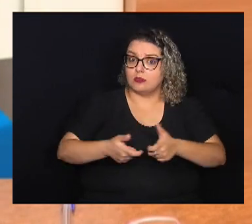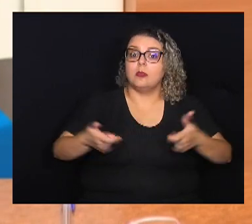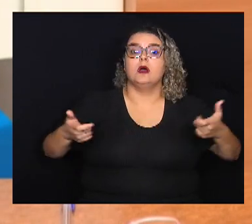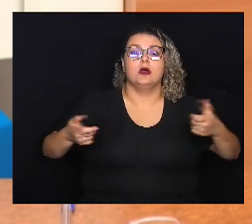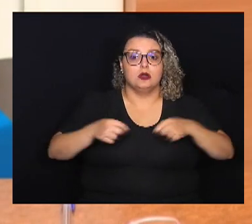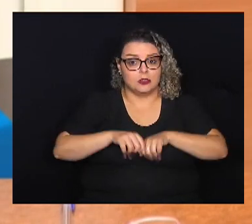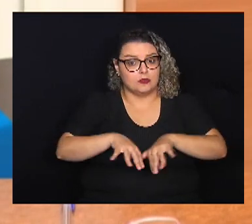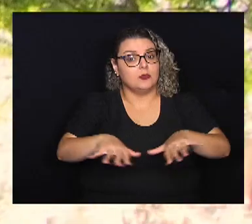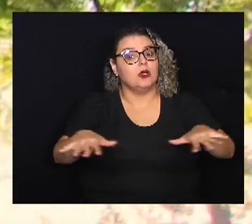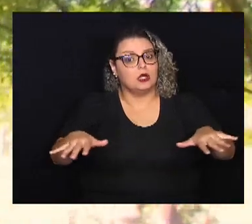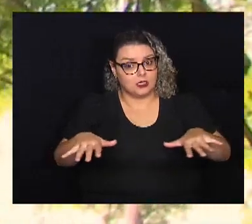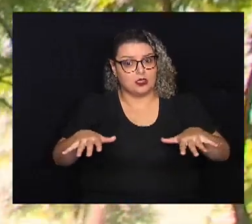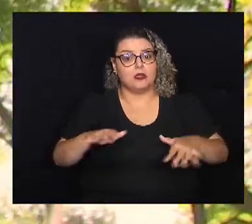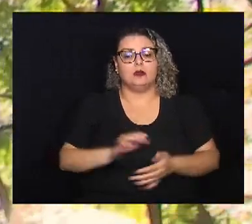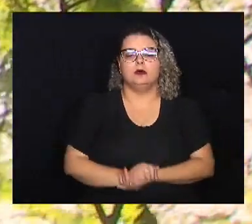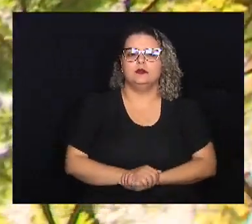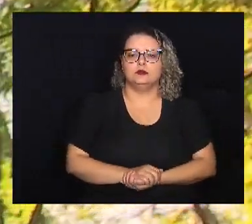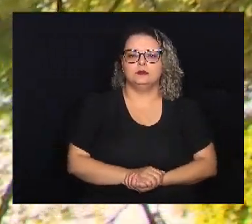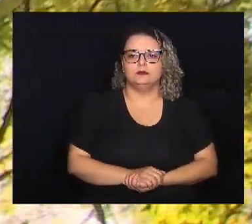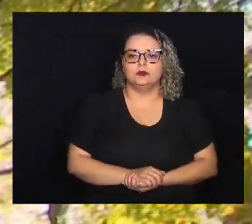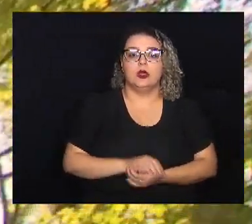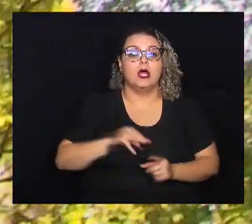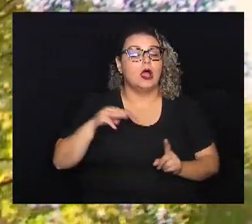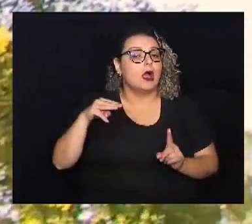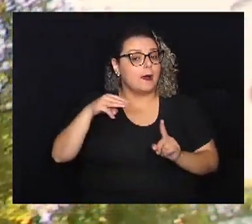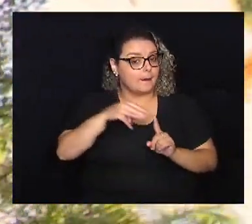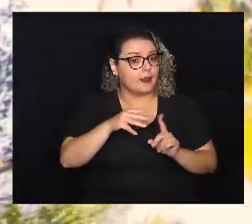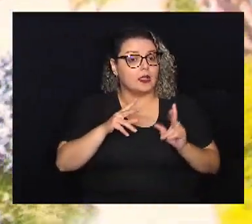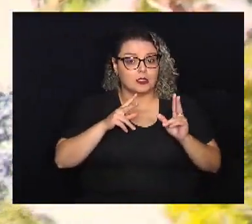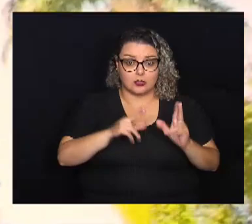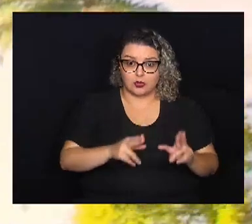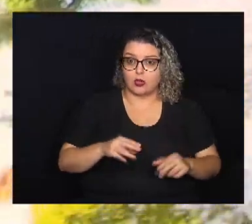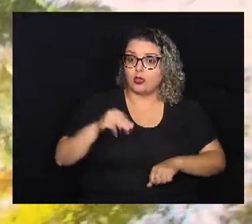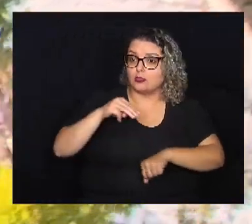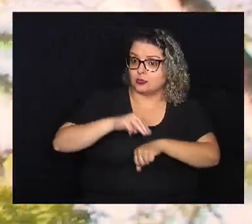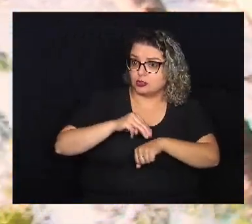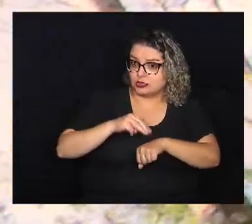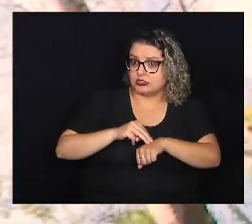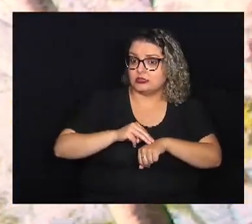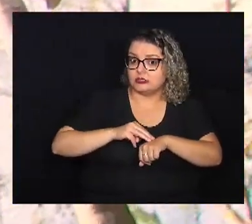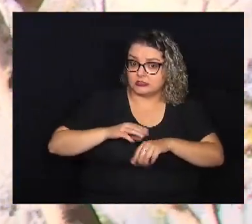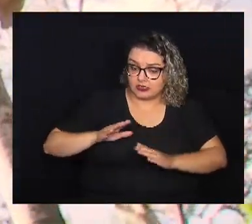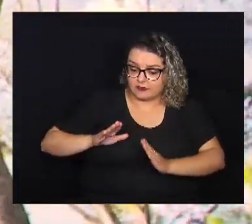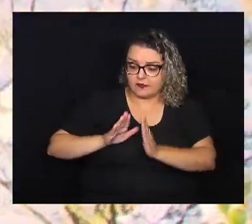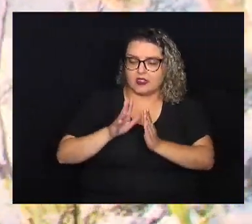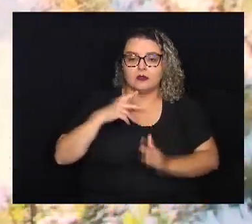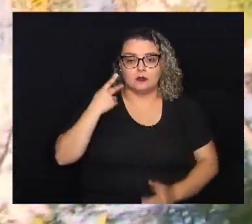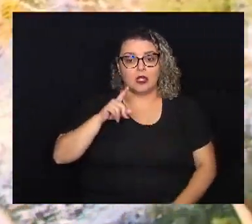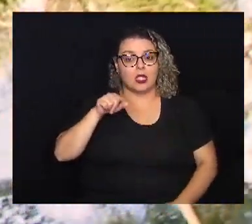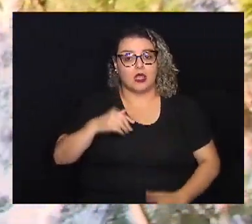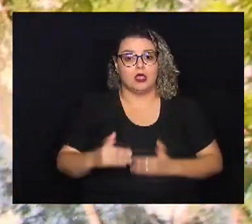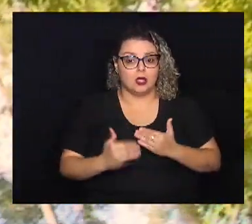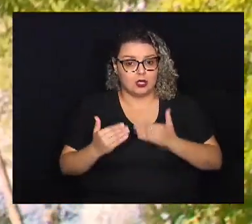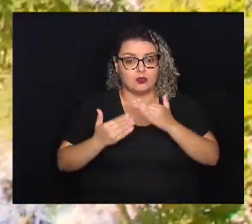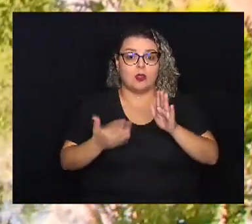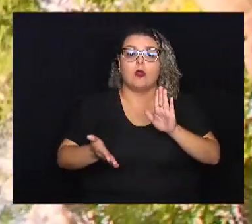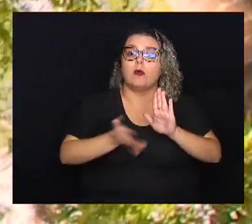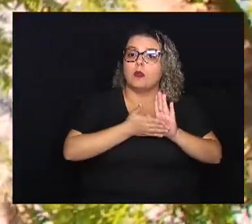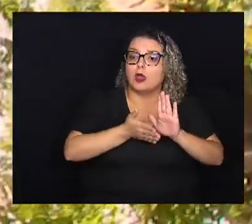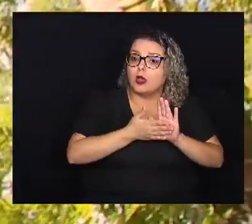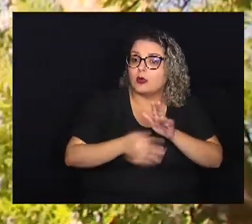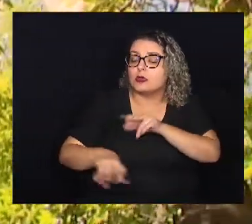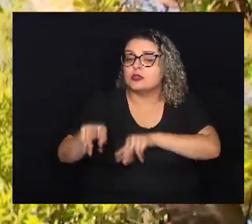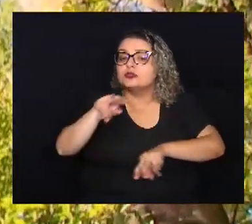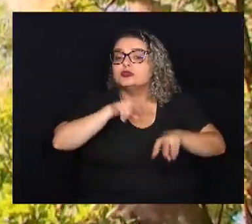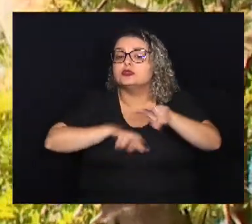ampliação. A meta de acordo com os membros da frente parlamentar é elaborar proposituras que visem